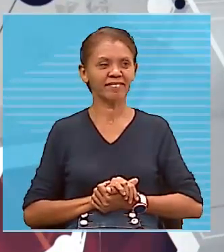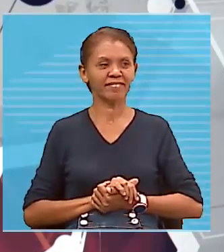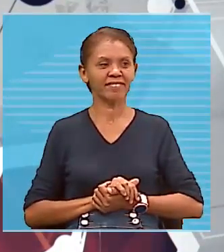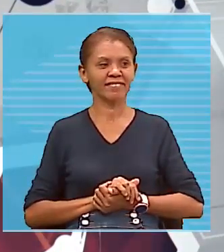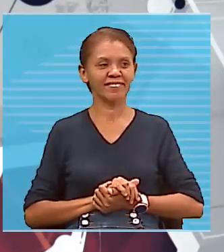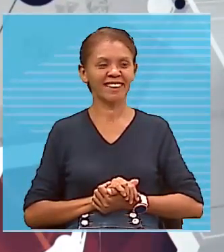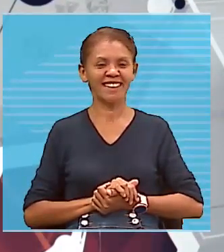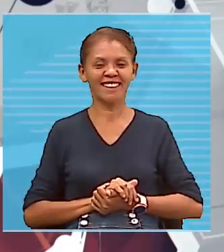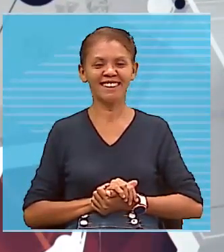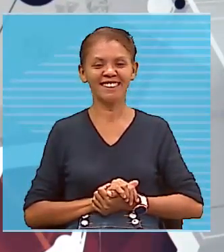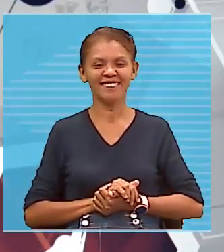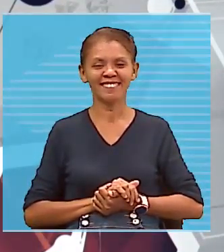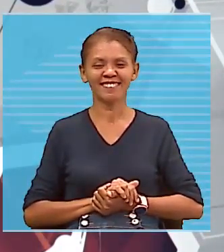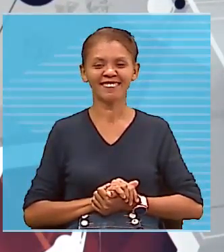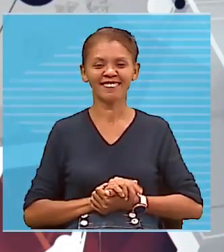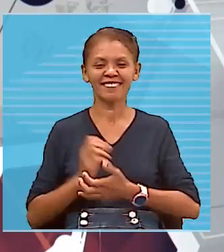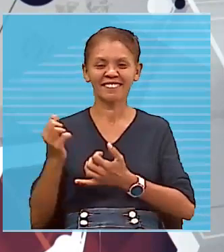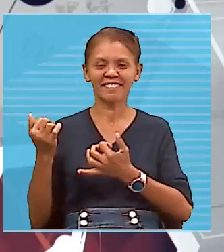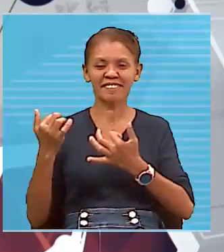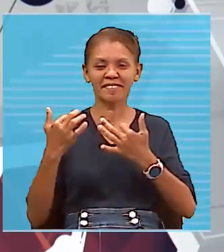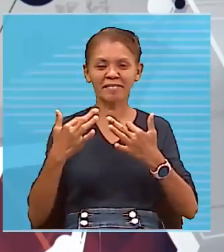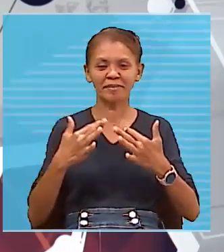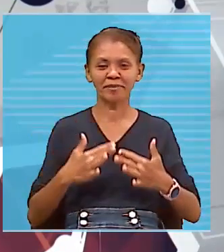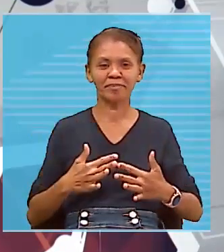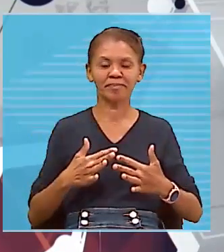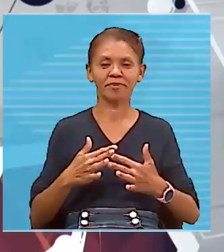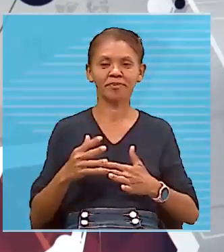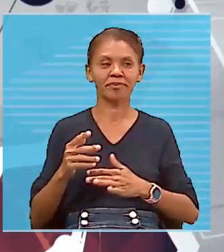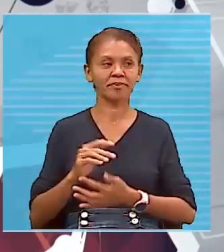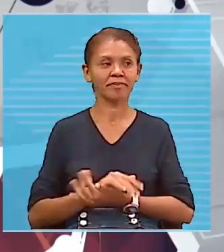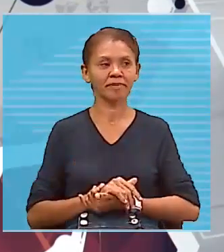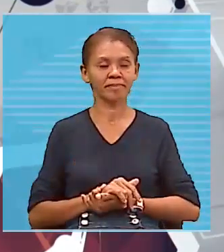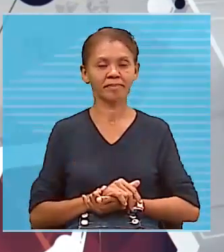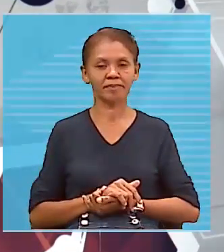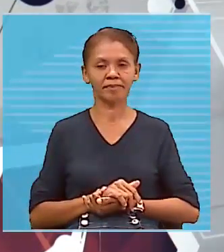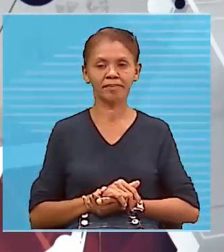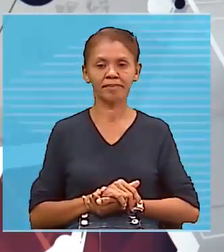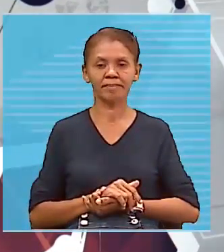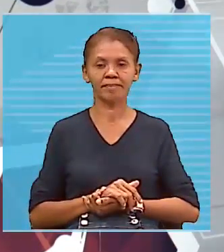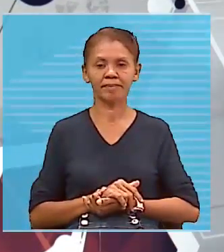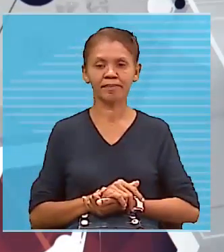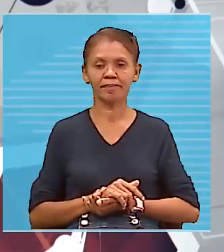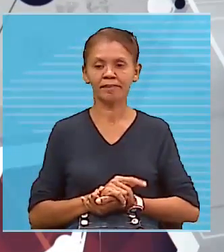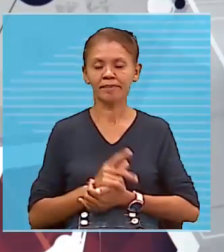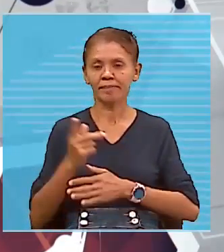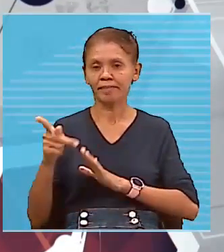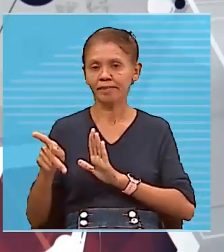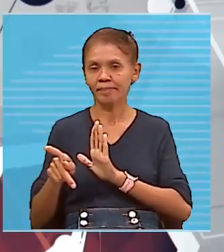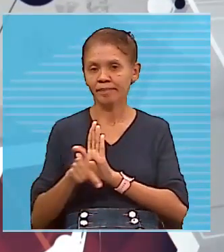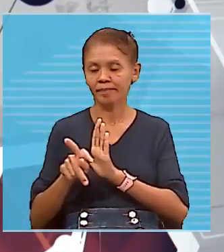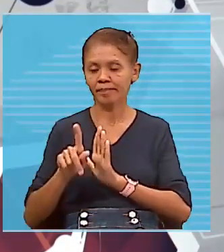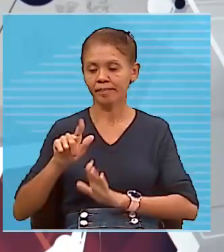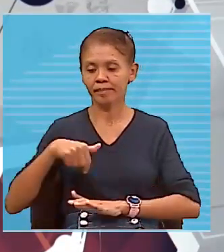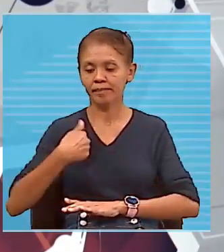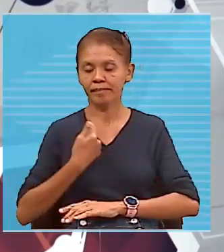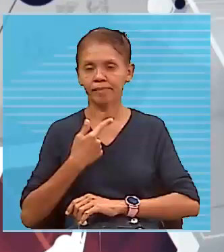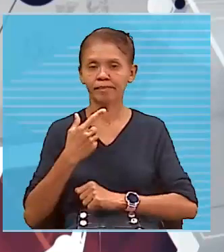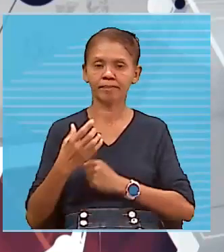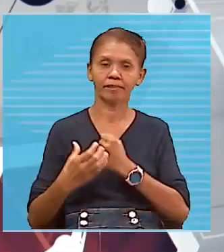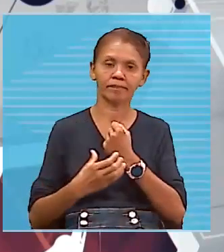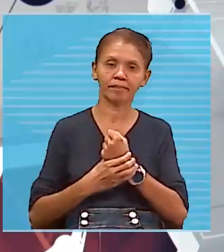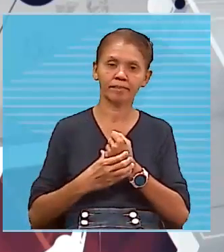muito. Então, a gente vai falando que eles também fazem parte da imunidade, do nosso sistema imunológico, da